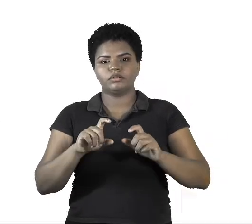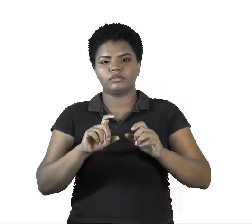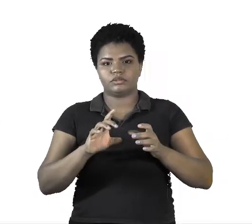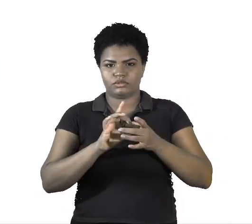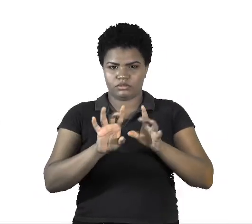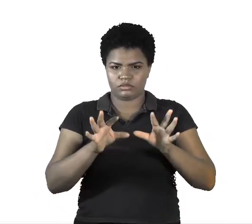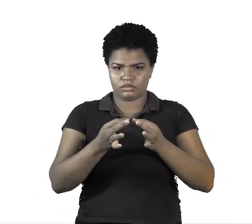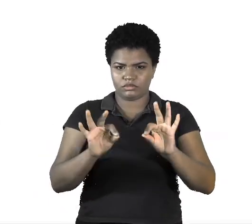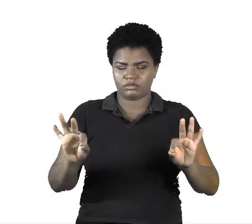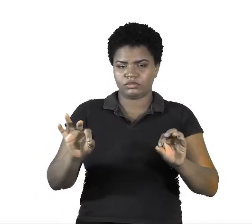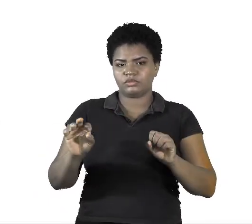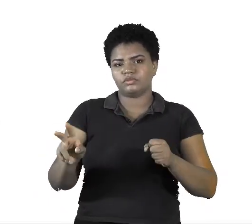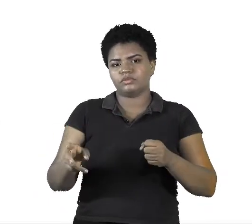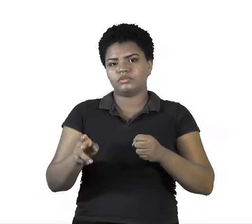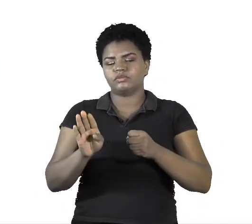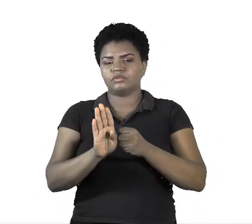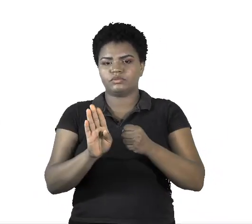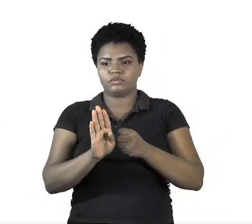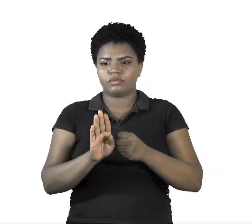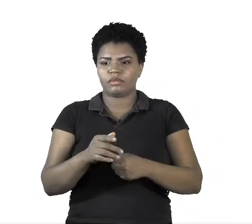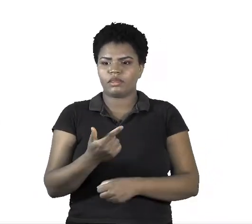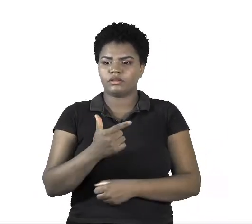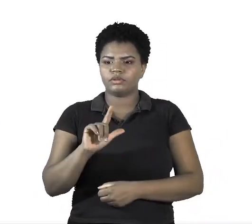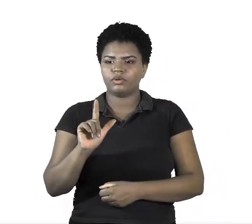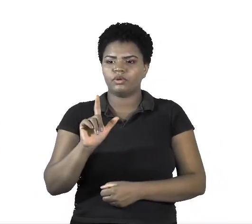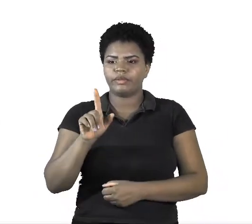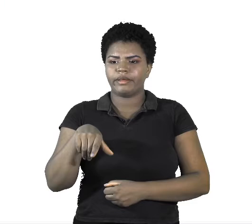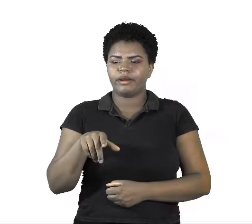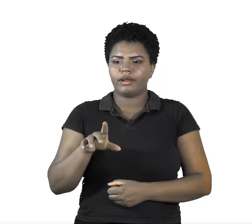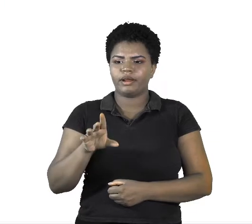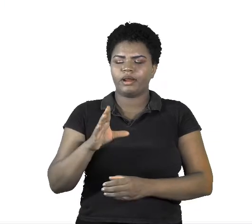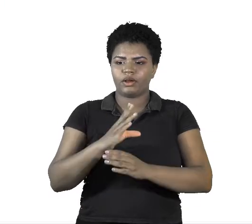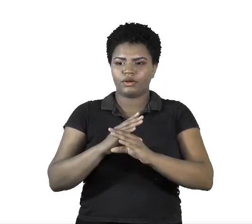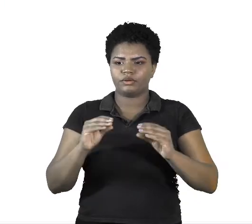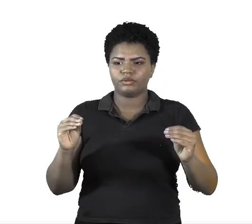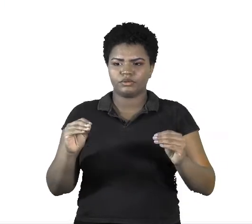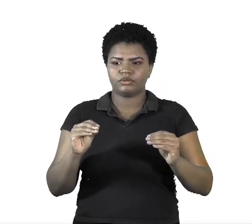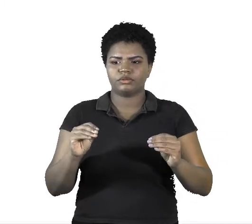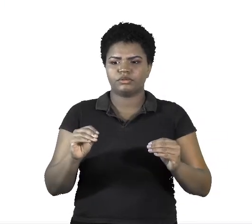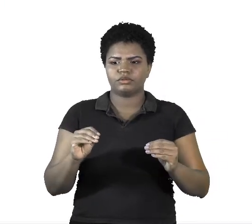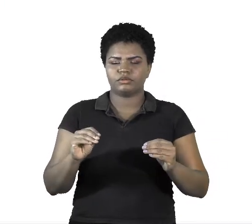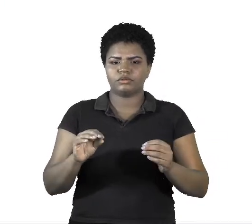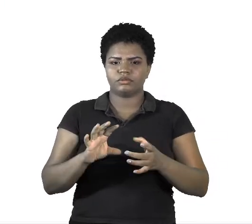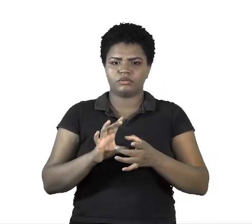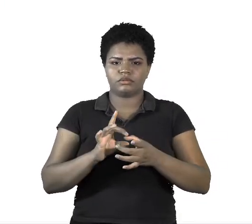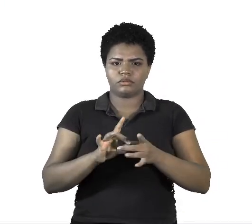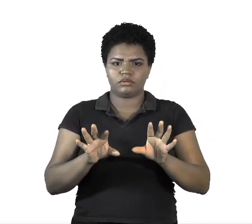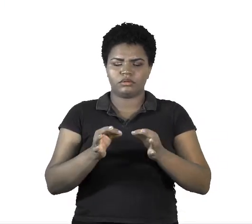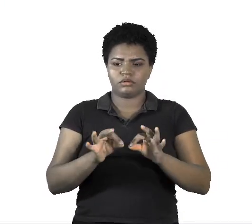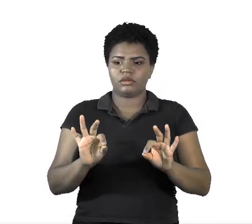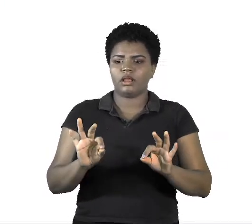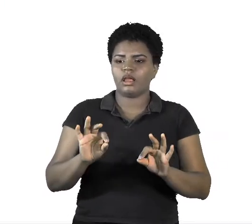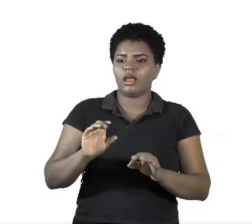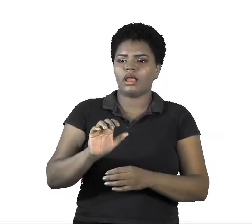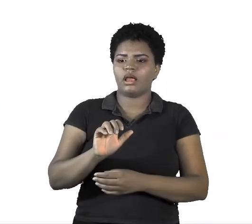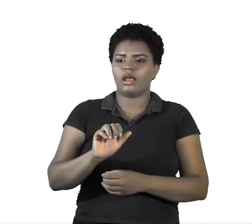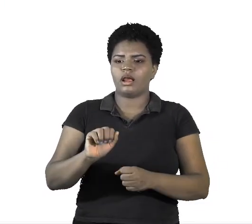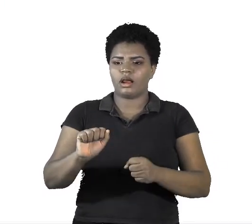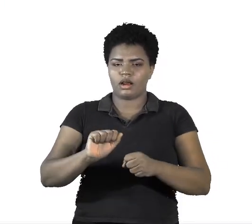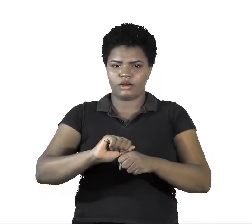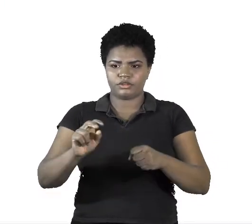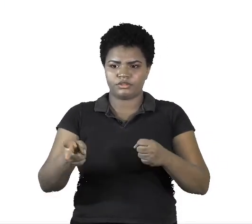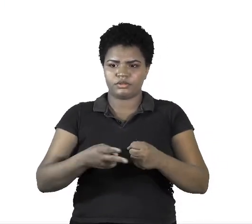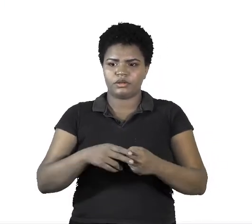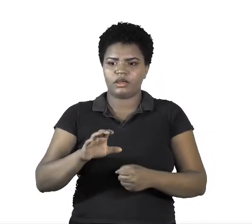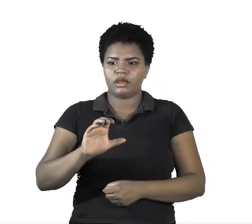E essas outras são conjunções subordinadas adverbiais. Nós temos a